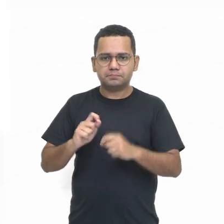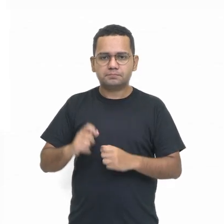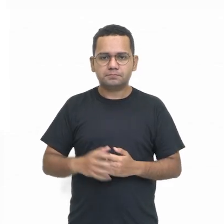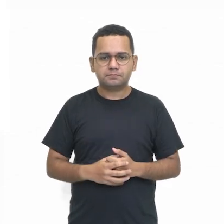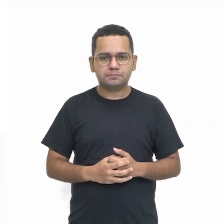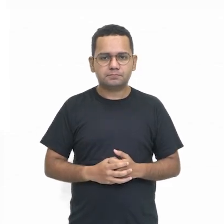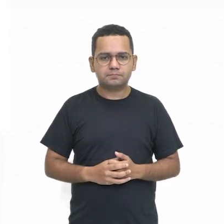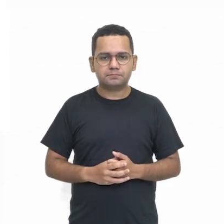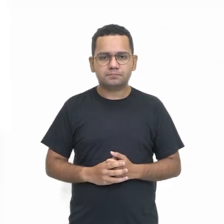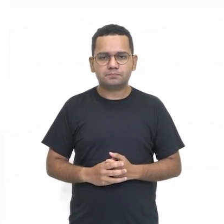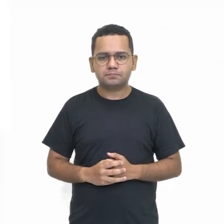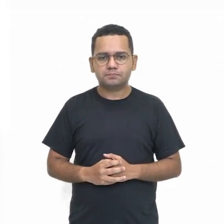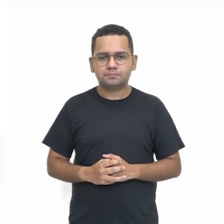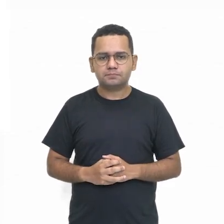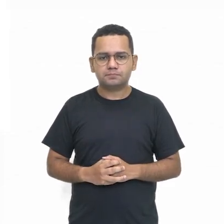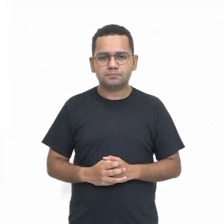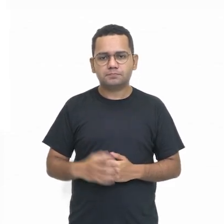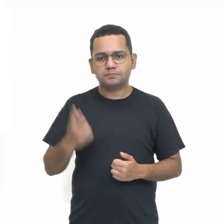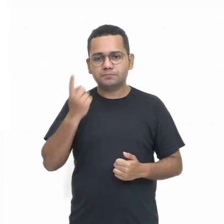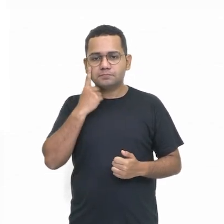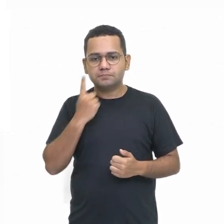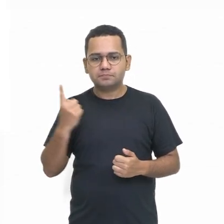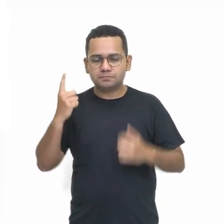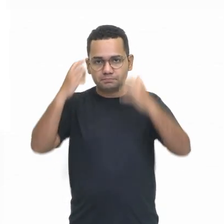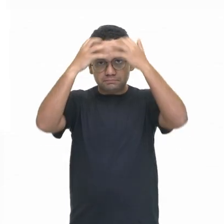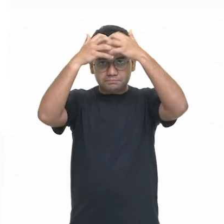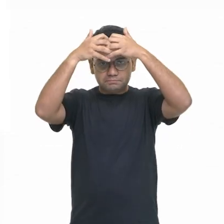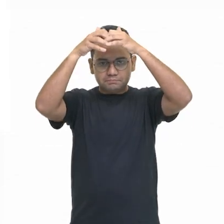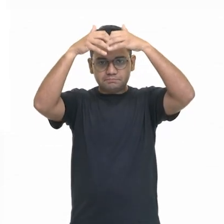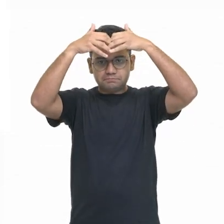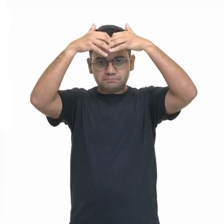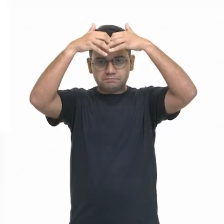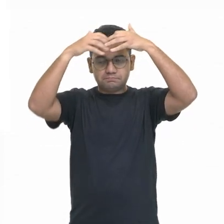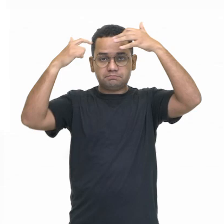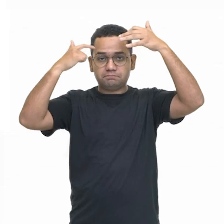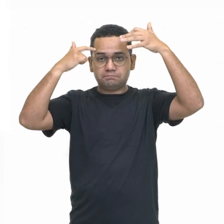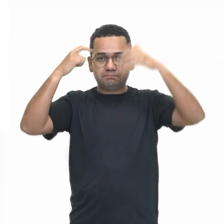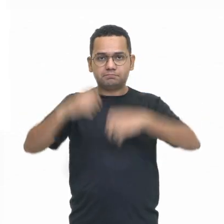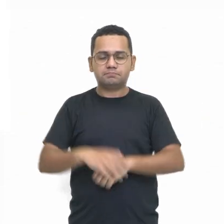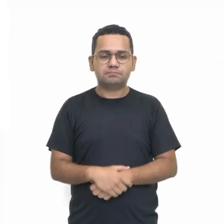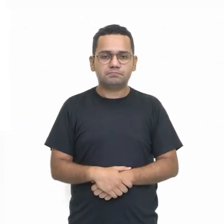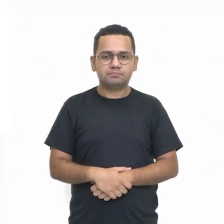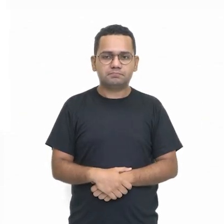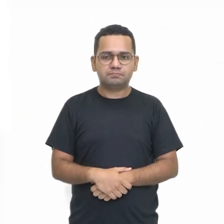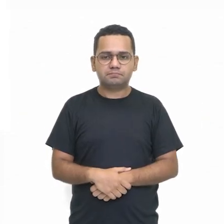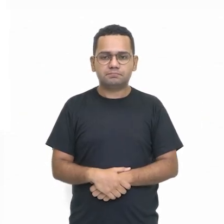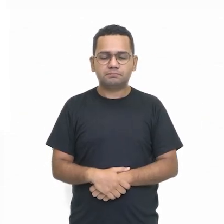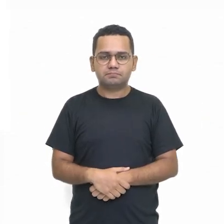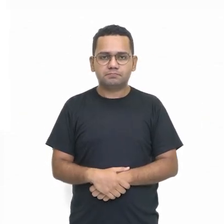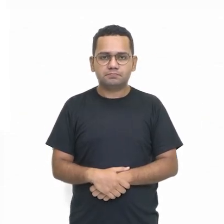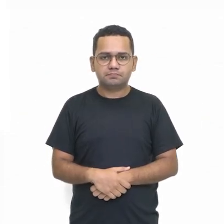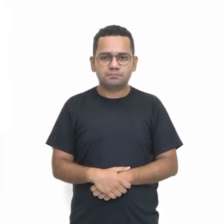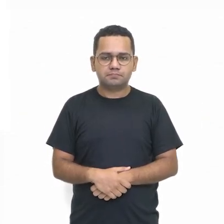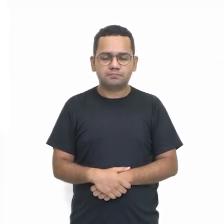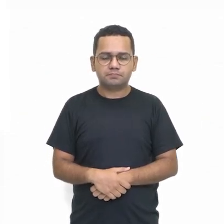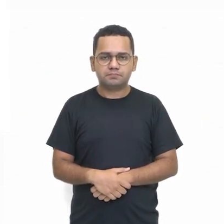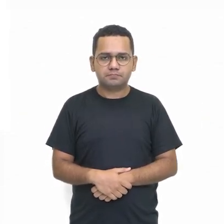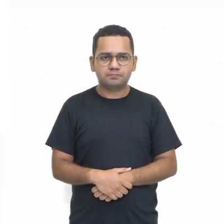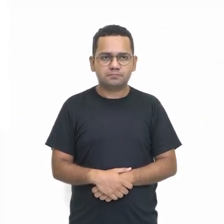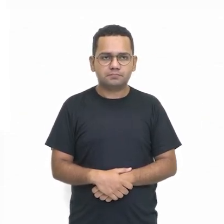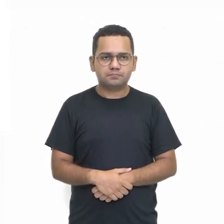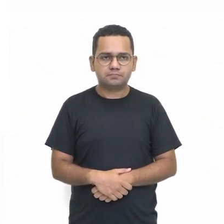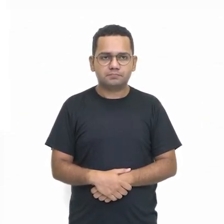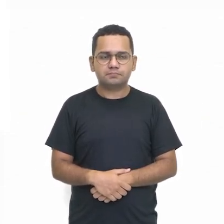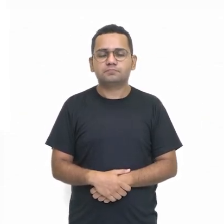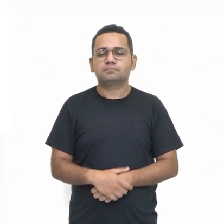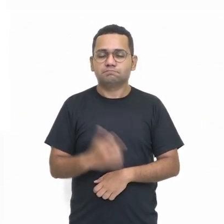observadas através dessa imagem do crânio, né, que vocês podem ver aí na cartela. Então, a gente vê que